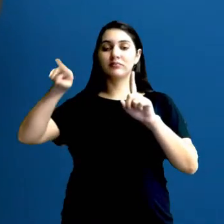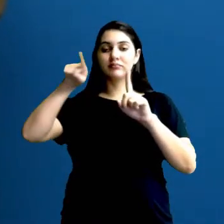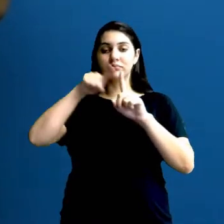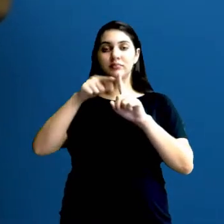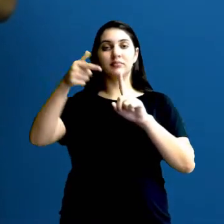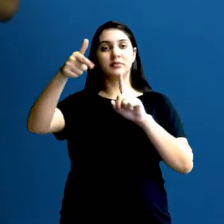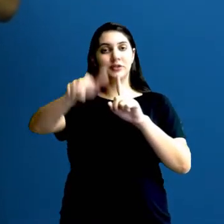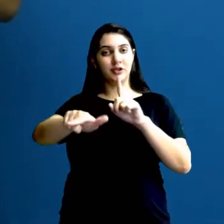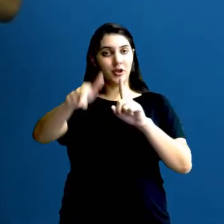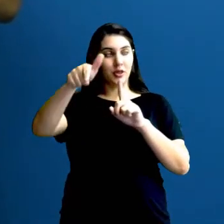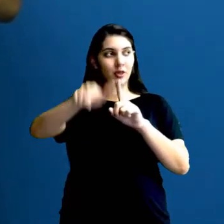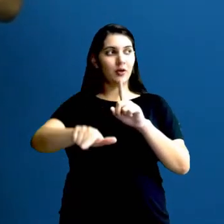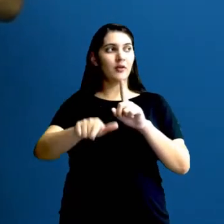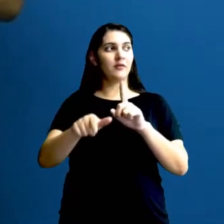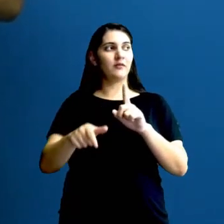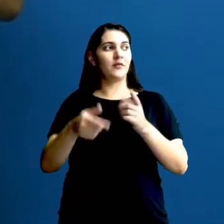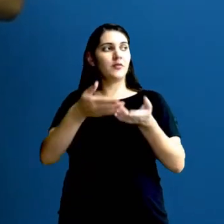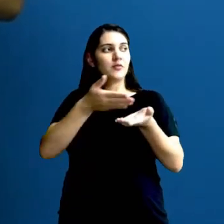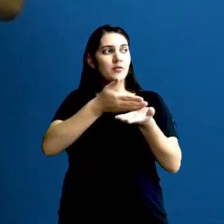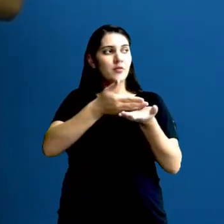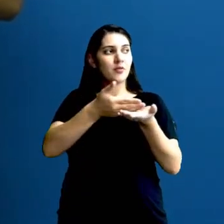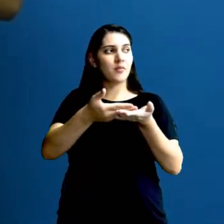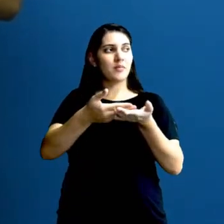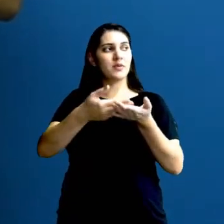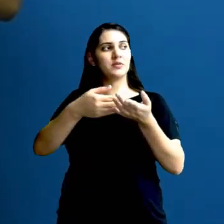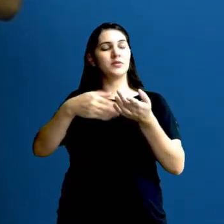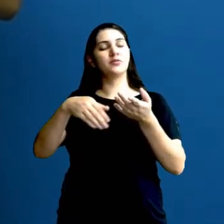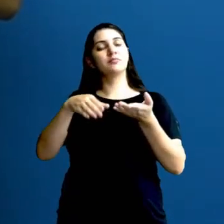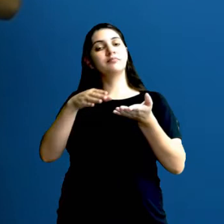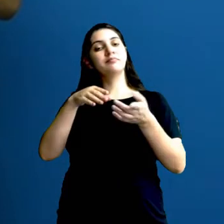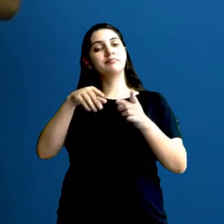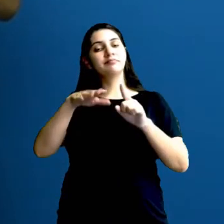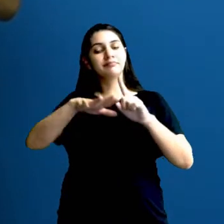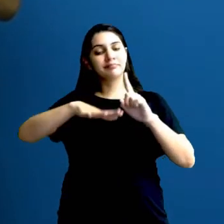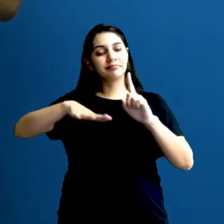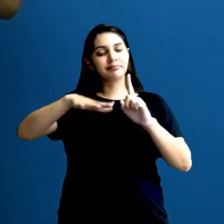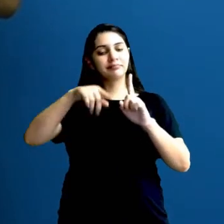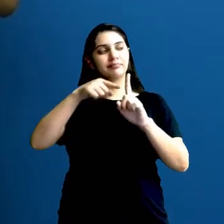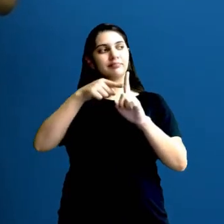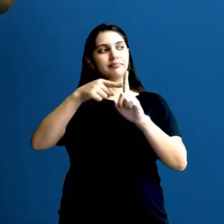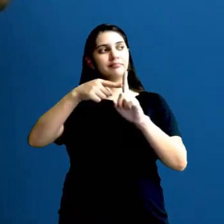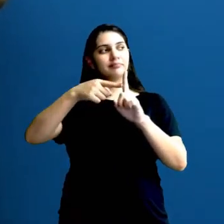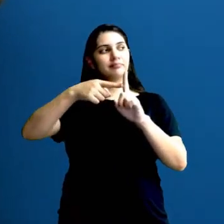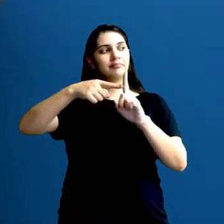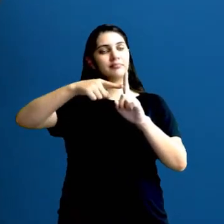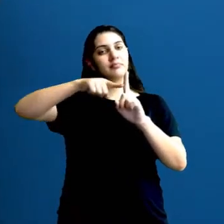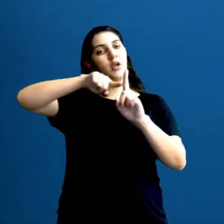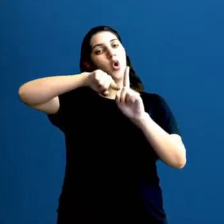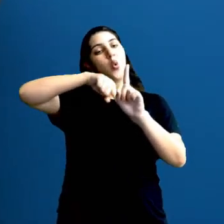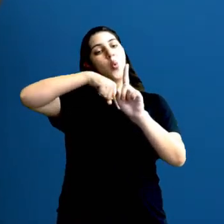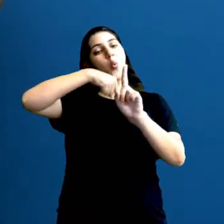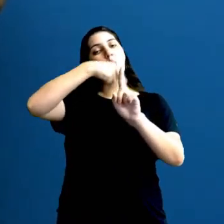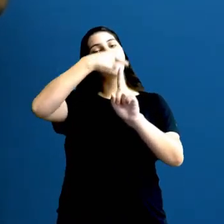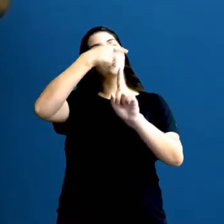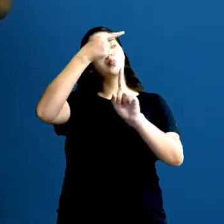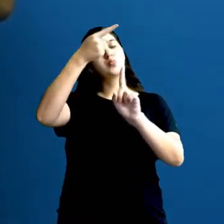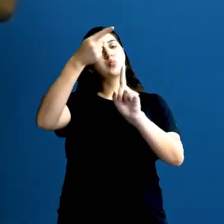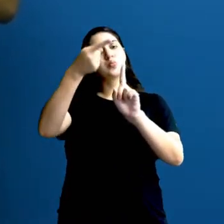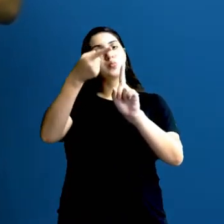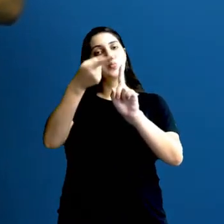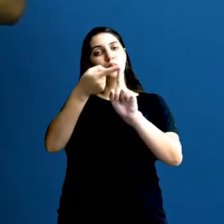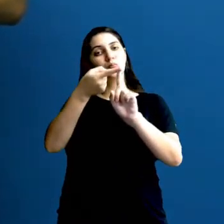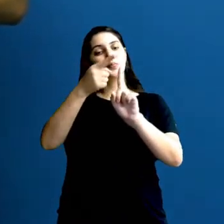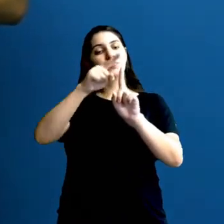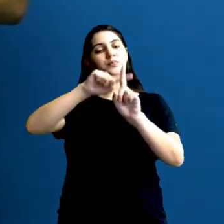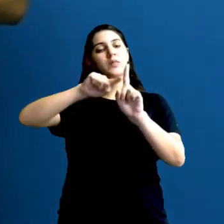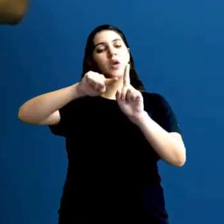Mais uma vez, ela partiu do ponto inicial, que é aqui no início da barra, e deu outro giro e